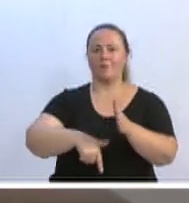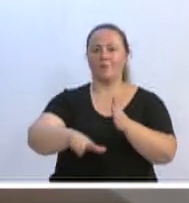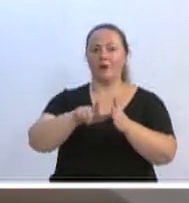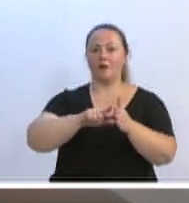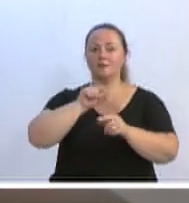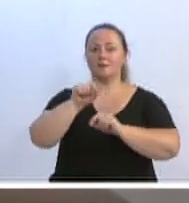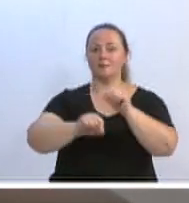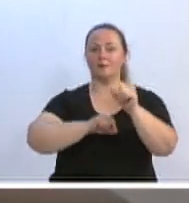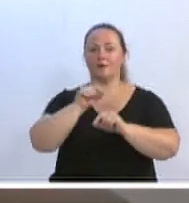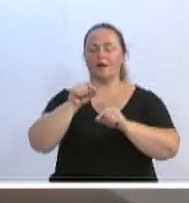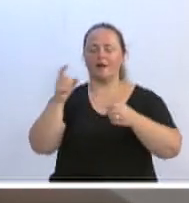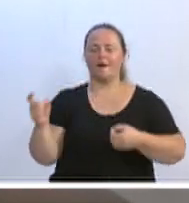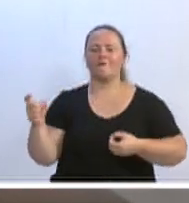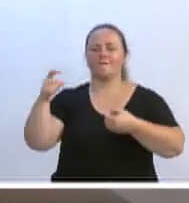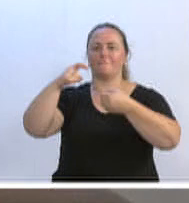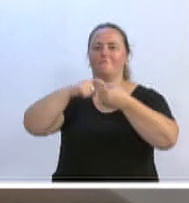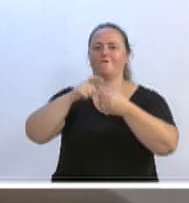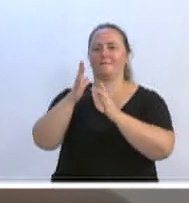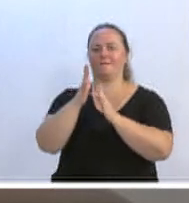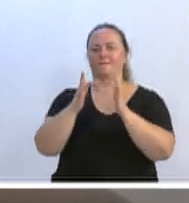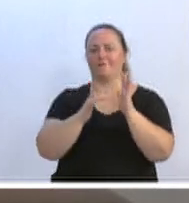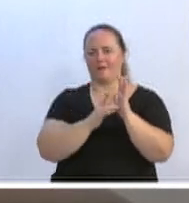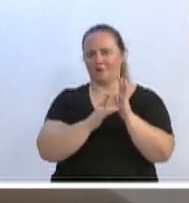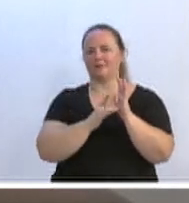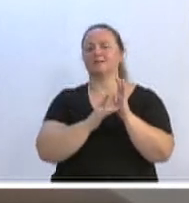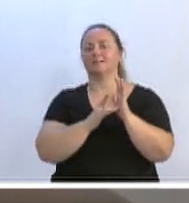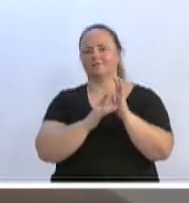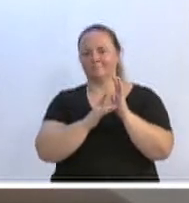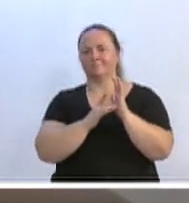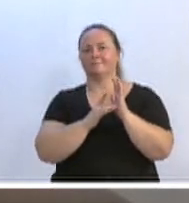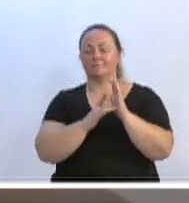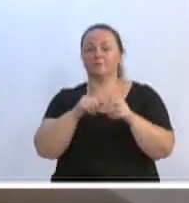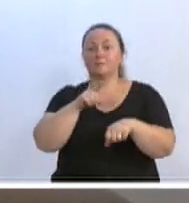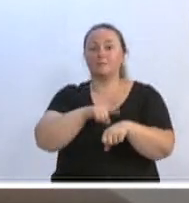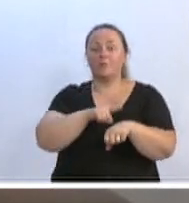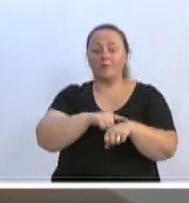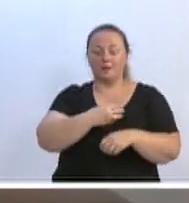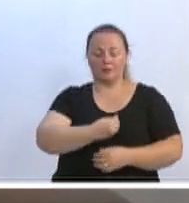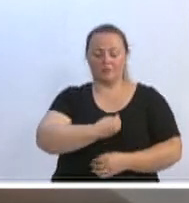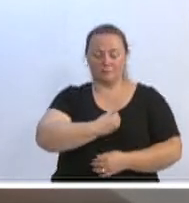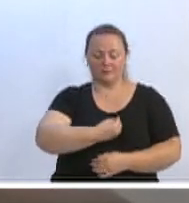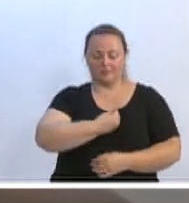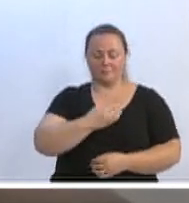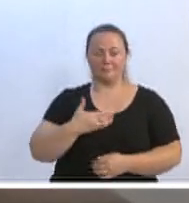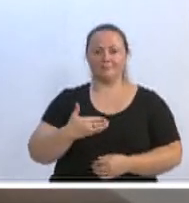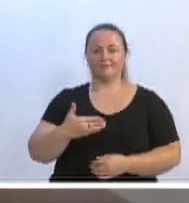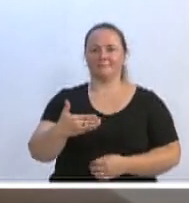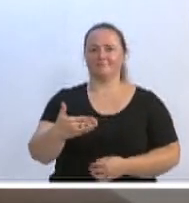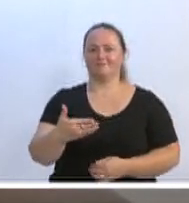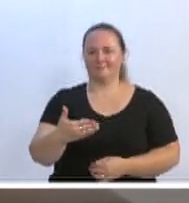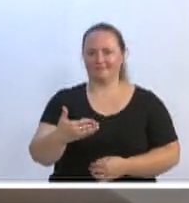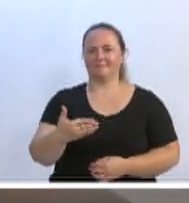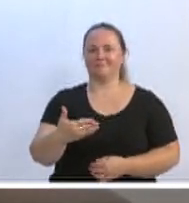volta gloriosa do Senhor Jesus. Esse é o momento que nós estamos vivendo, e Deus